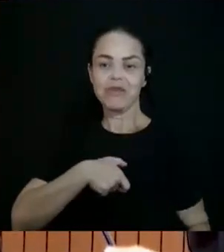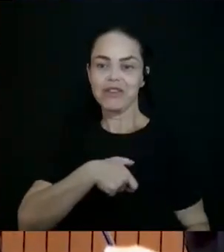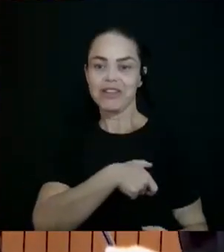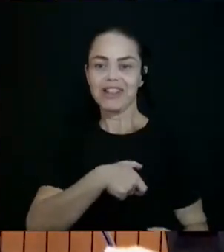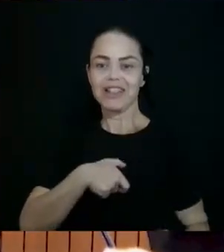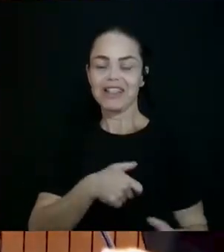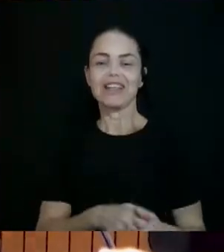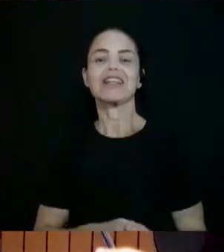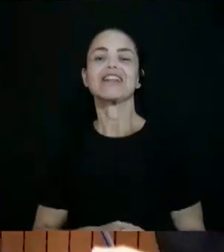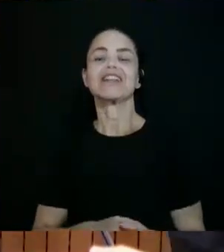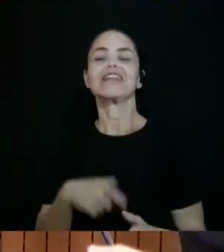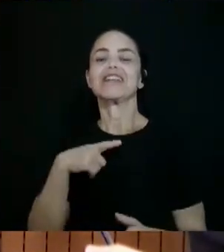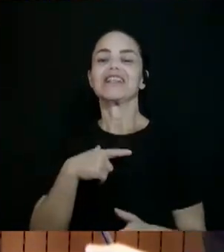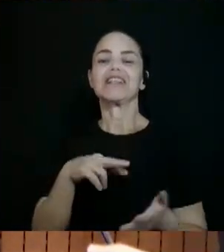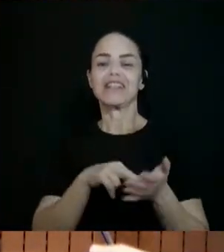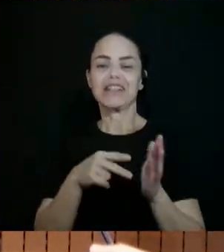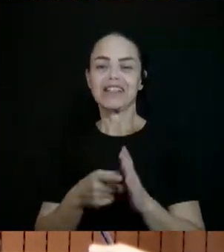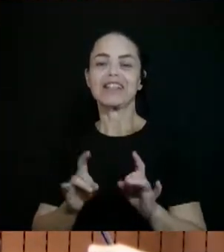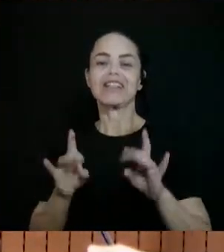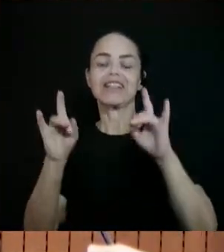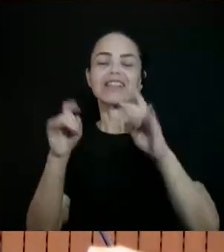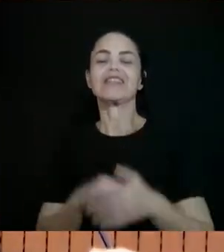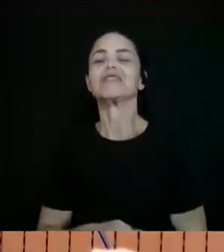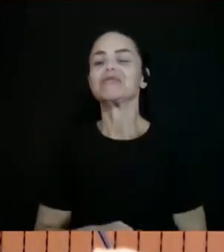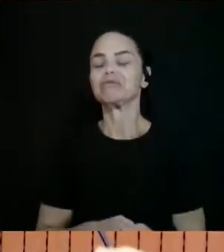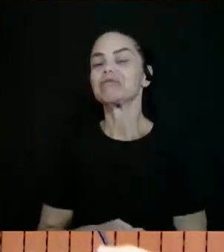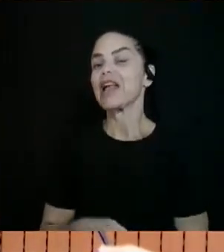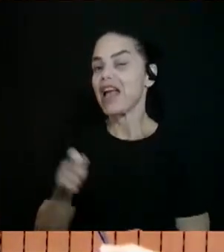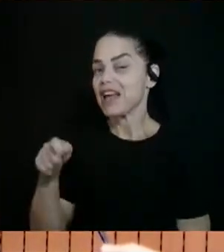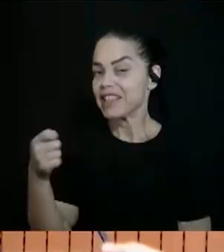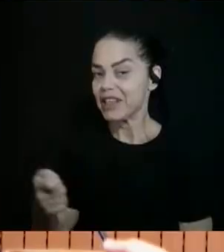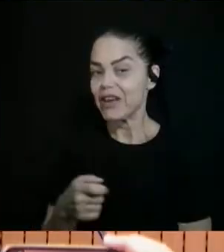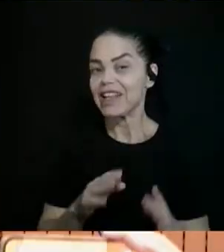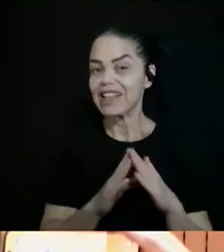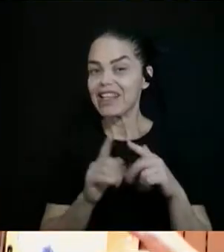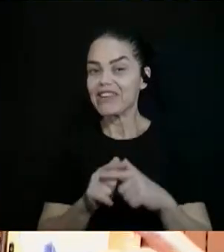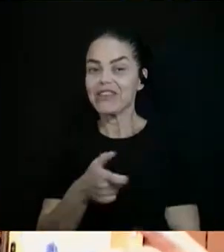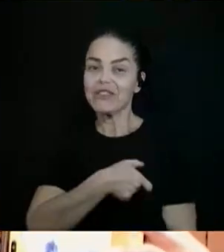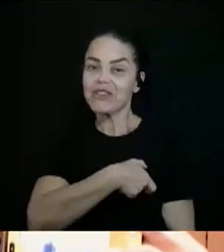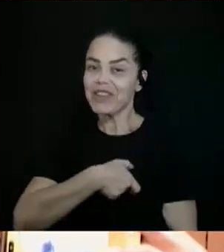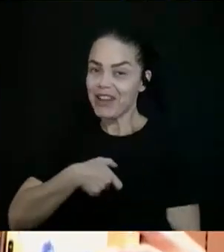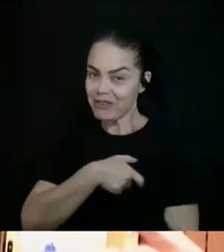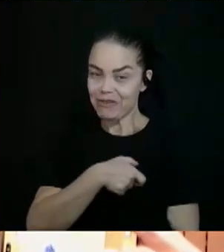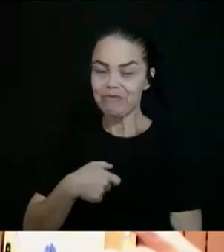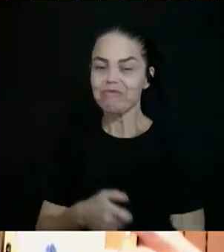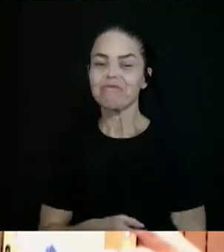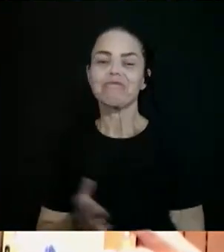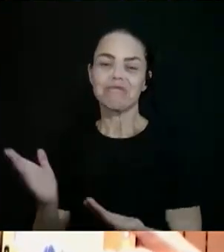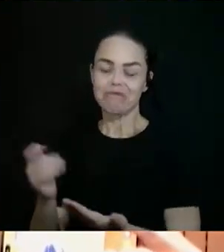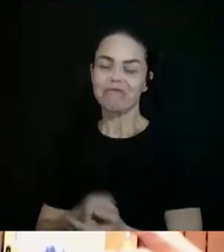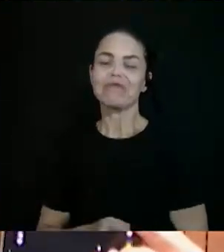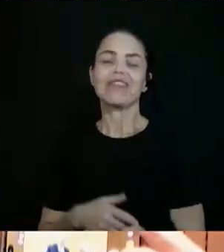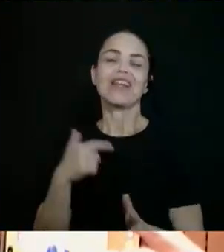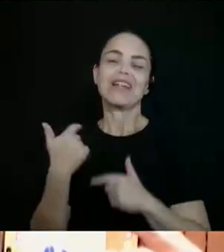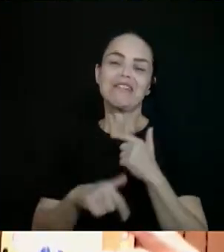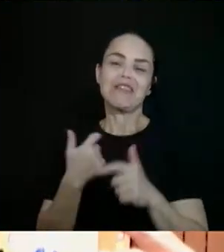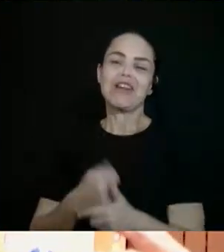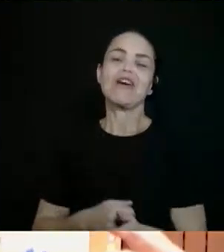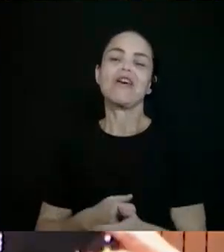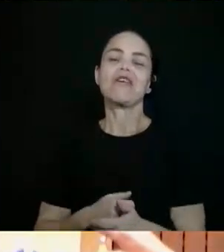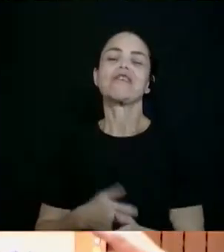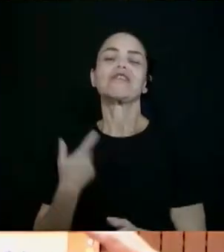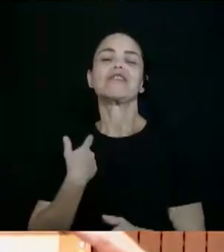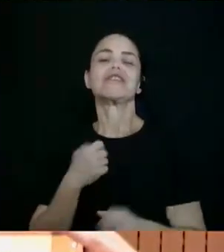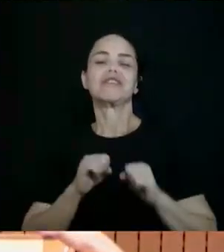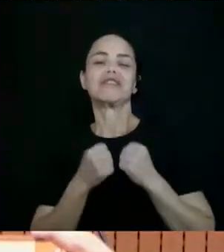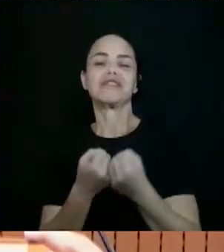significado muito especial. Ela reconhece pessoas e instituições que se destacam no serviço ao próximo, na defesa da vida, na promoção da